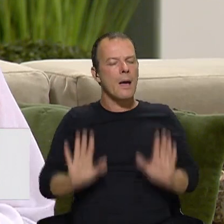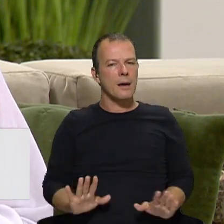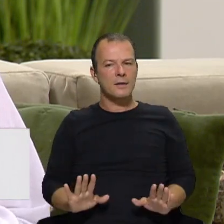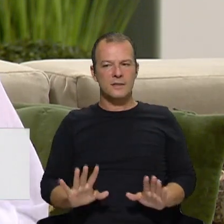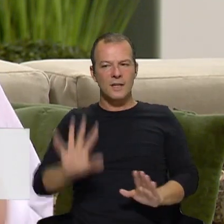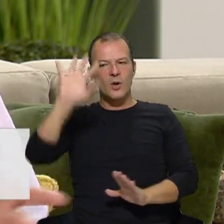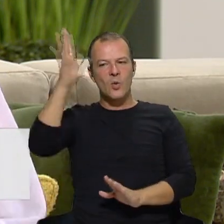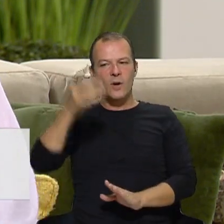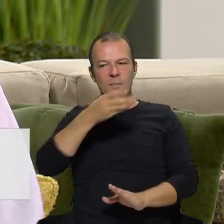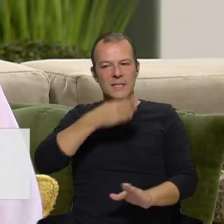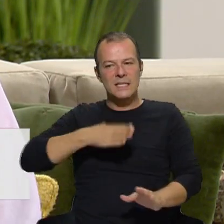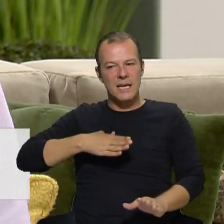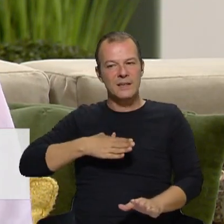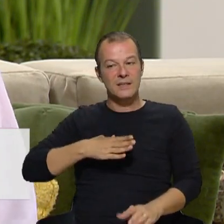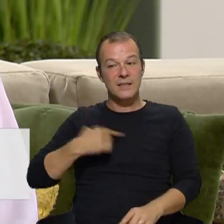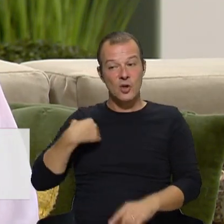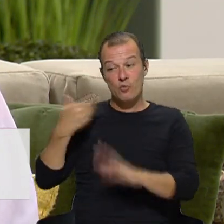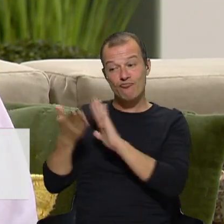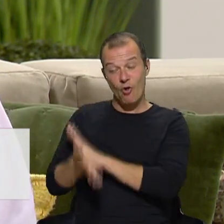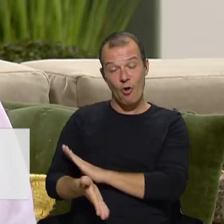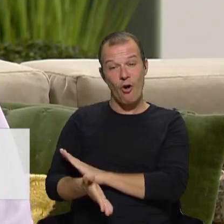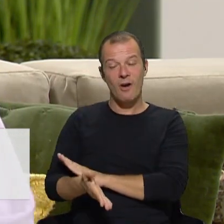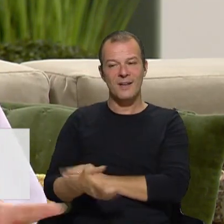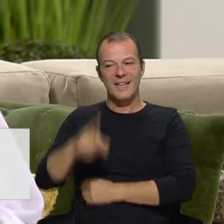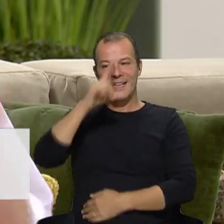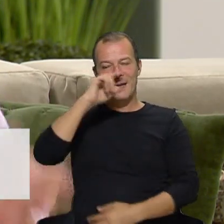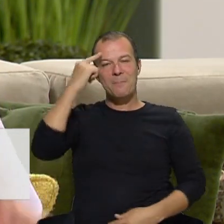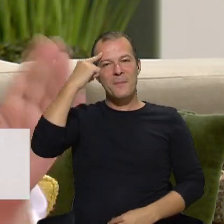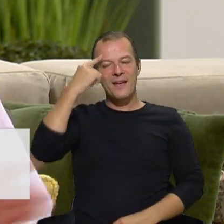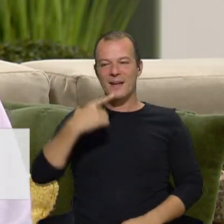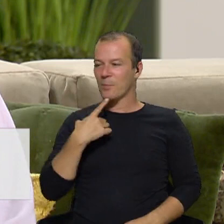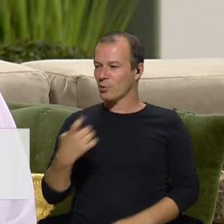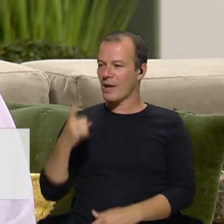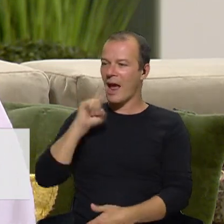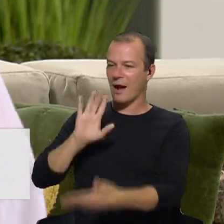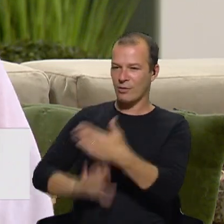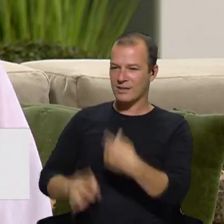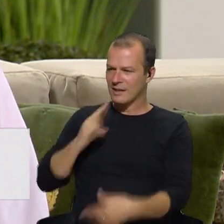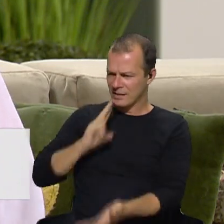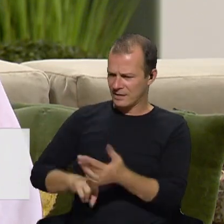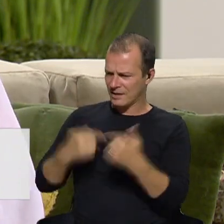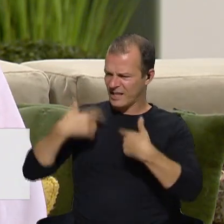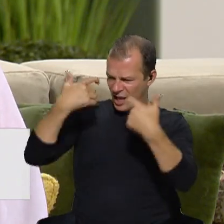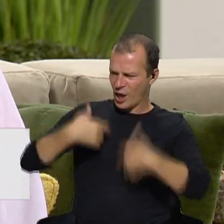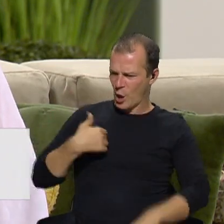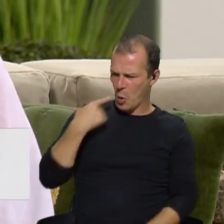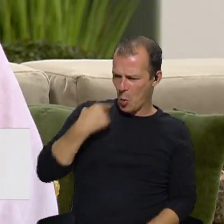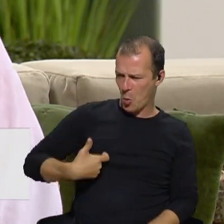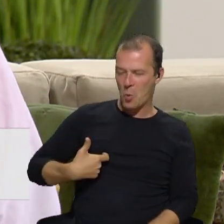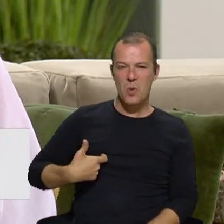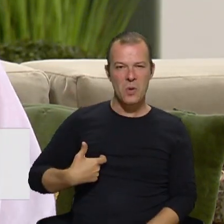Mas quando me disseram que tinha entrado, lembro-me de ter perguntado à colega, tenho certeza que sou eu.